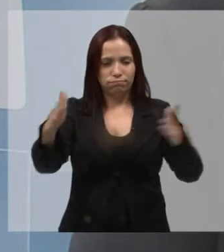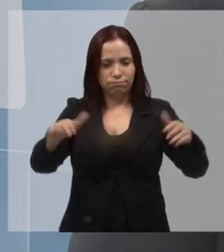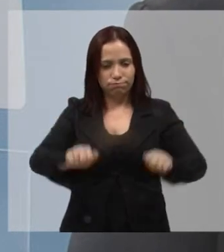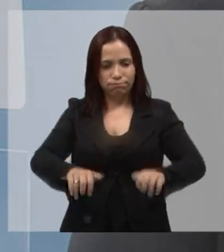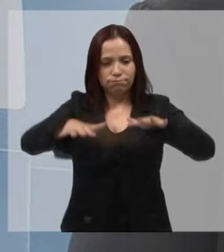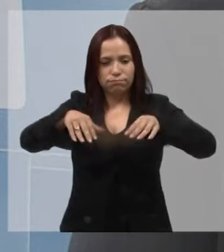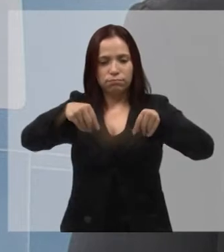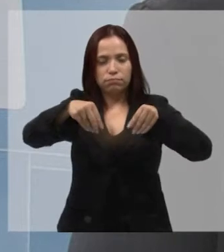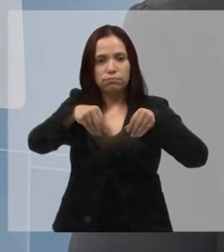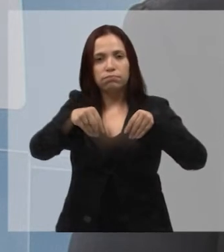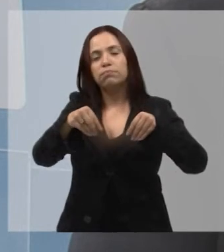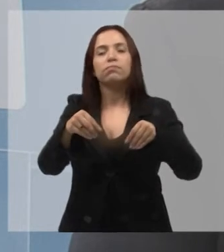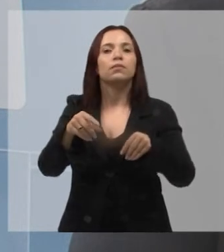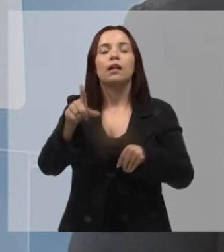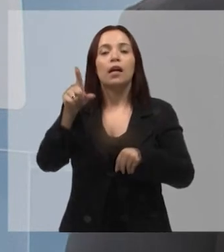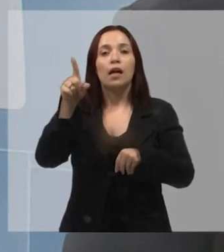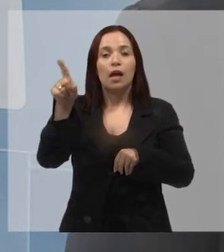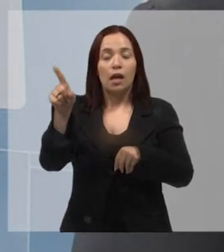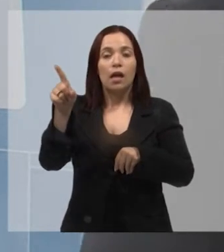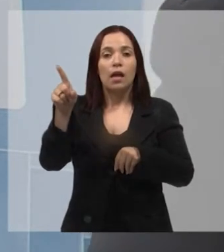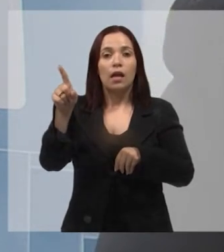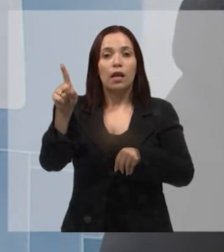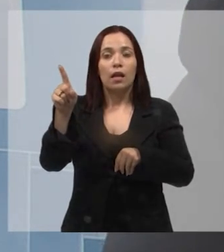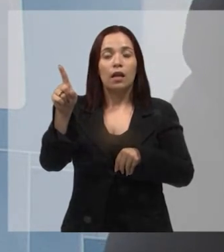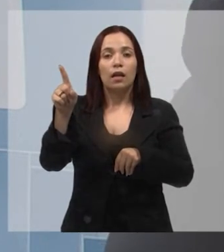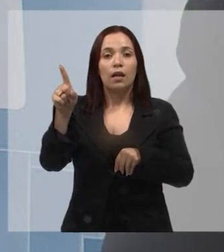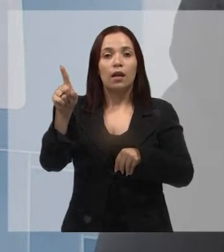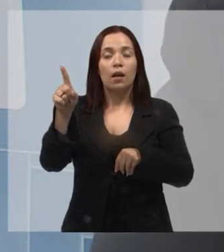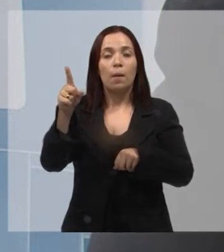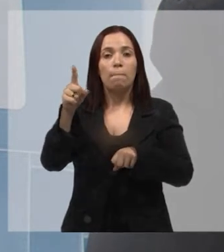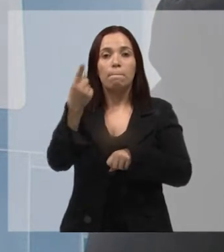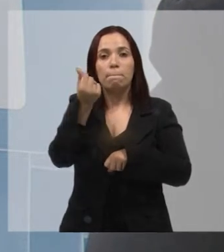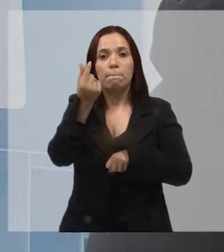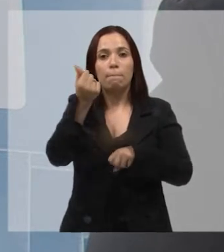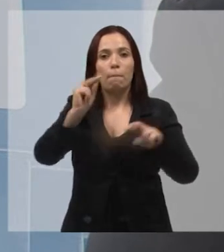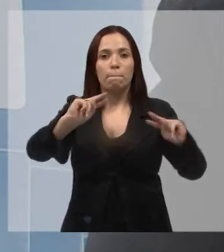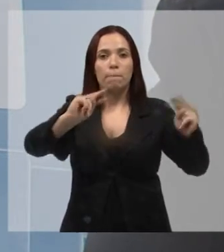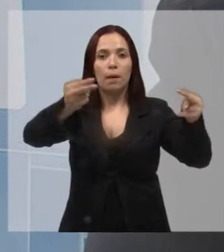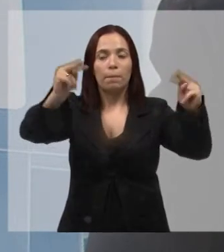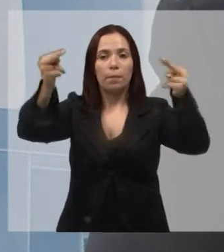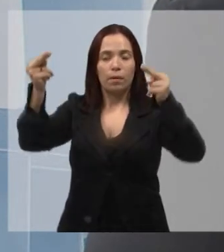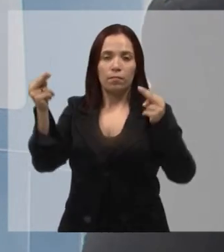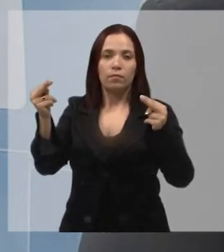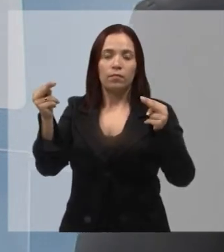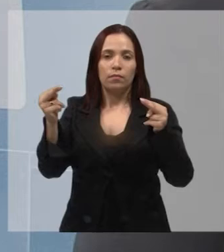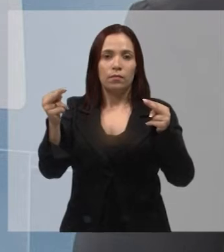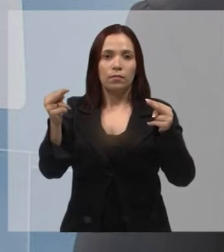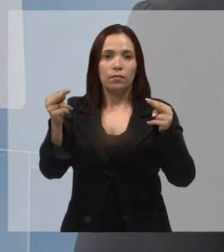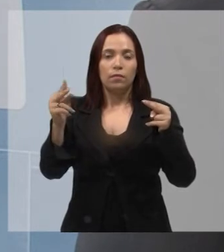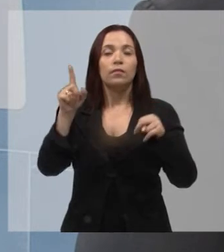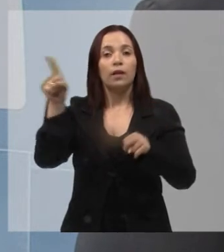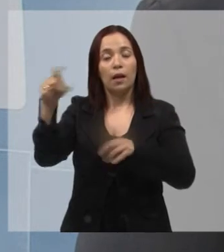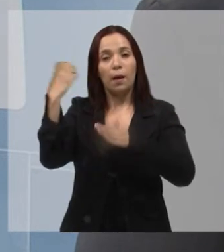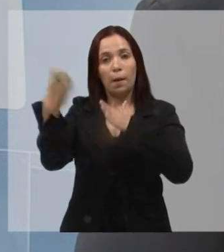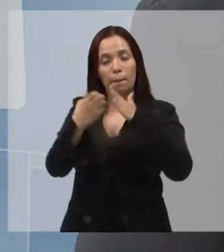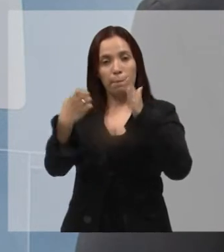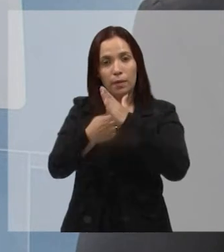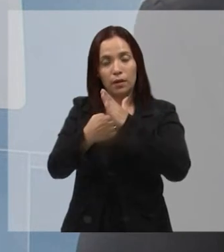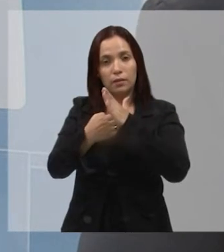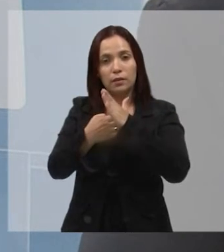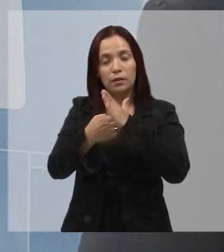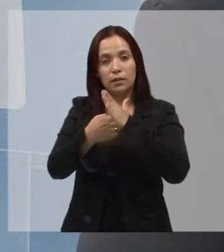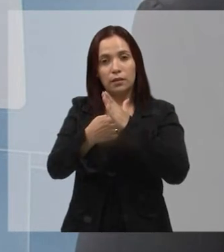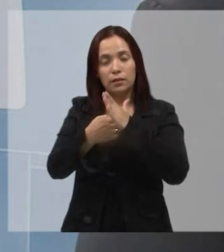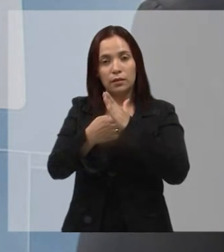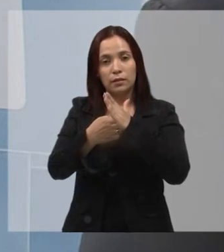decisão, o preço do minério subiu, porque a Vale deixou de produzir menos. Como a Vale é uma grande produtora, se ela vai